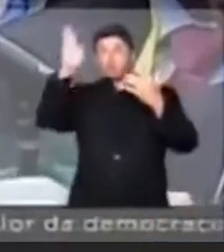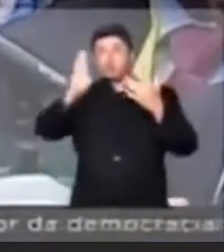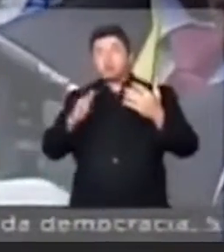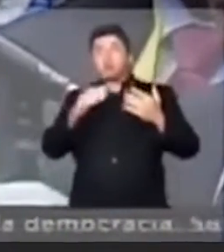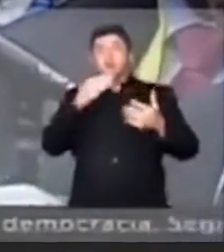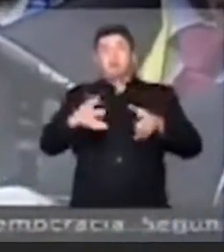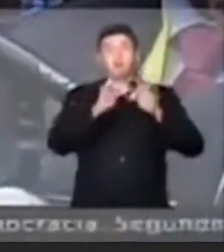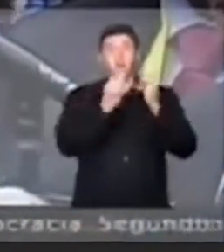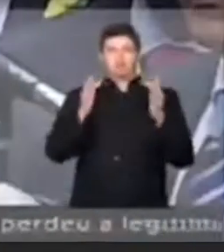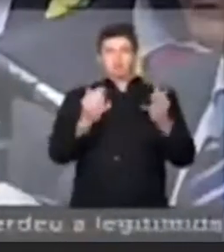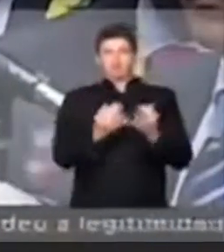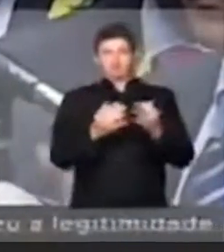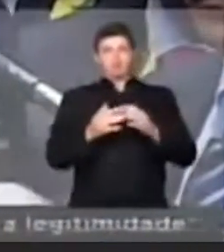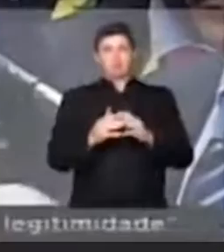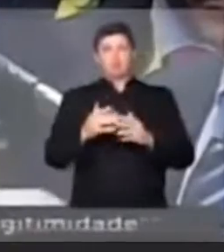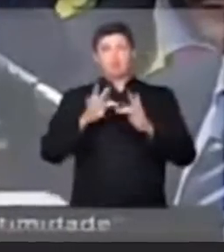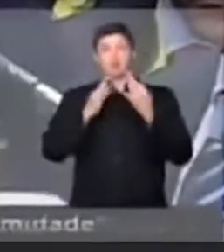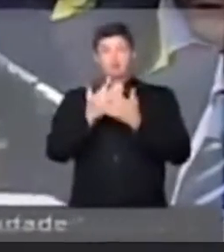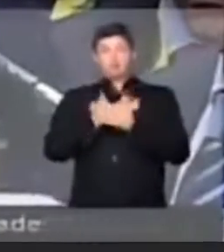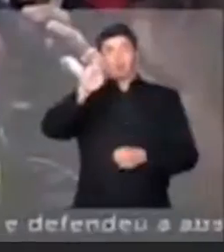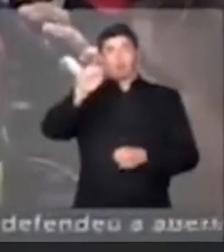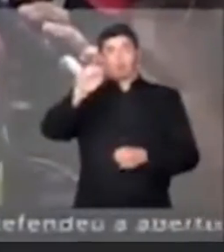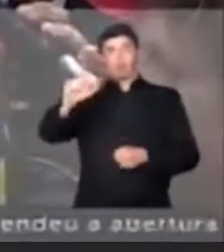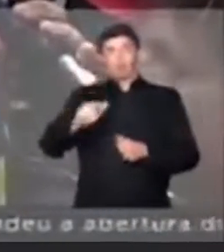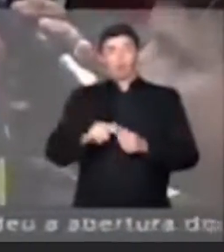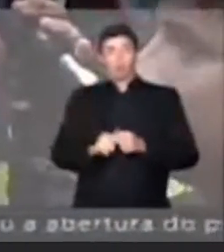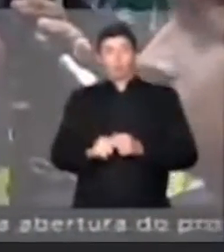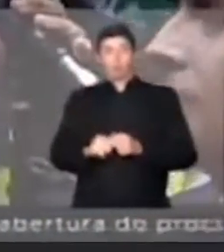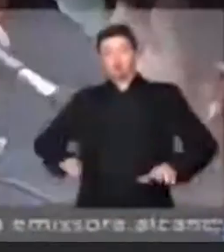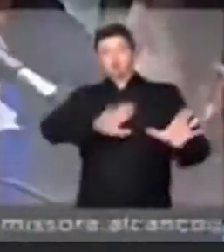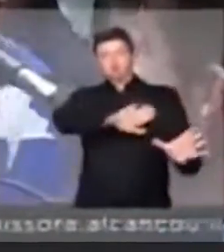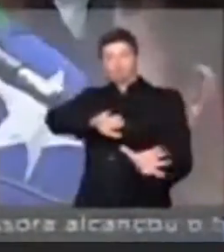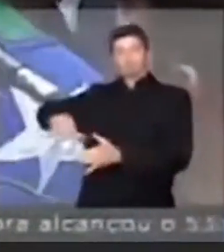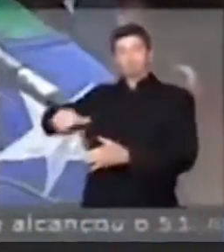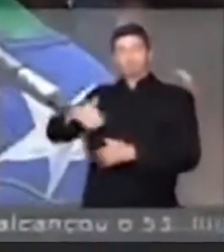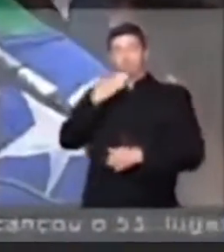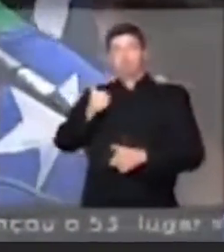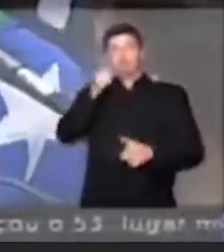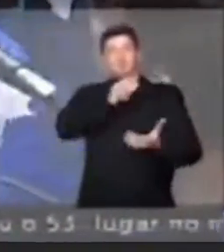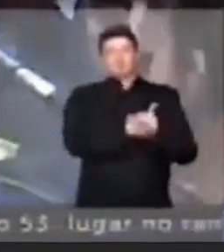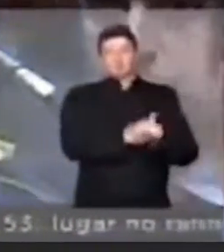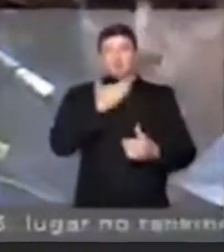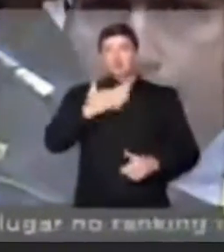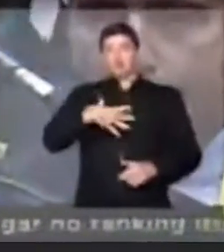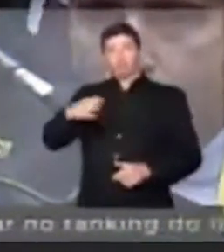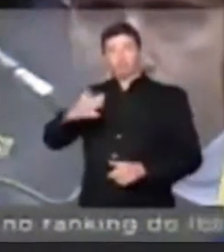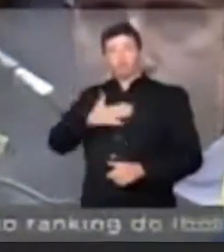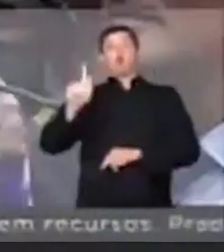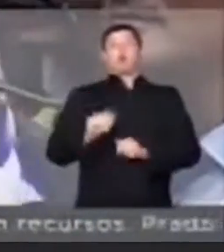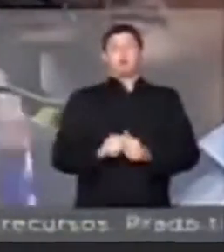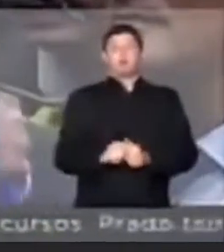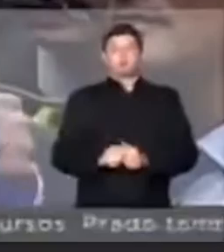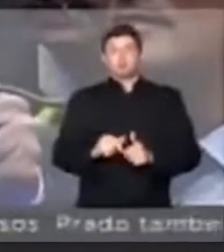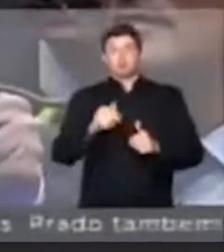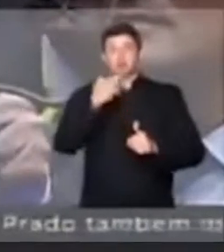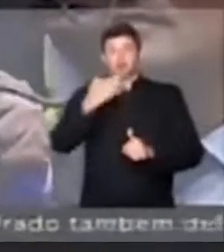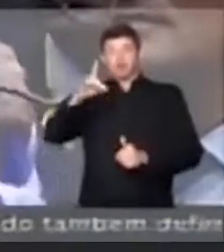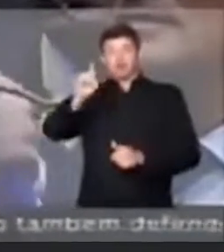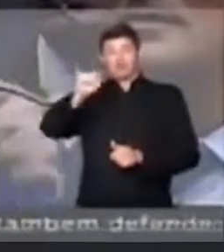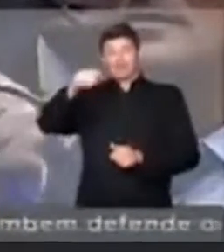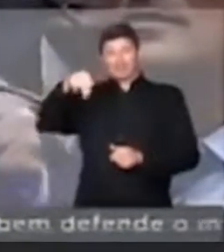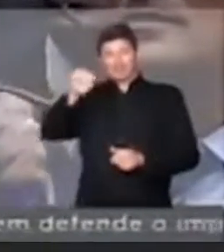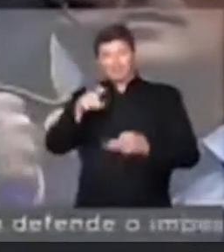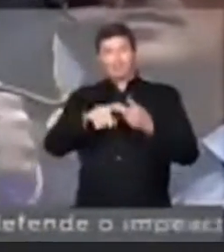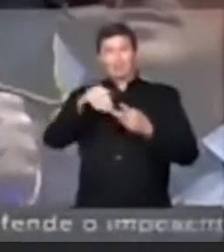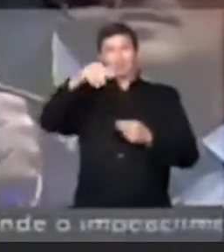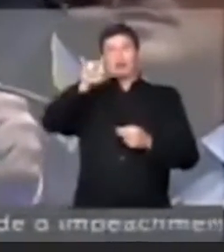amor a Deus. Pela minha família. A minha família de Rondônia. Pela minha família. Pela minha esposa. Pelo meu filho e minha filha. Por